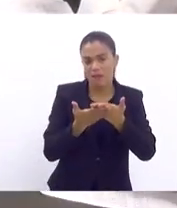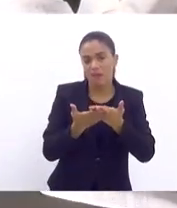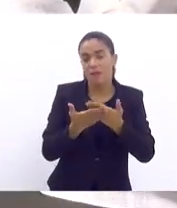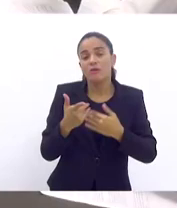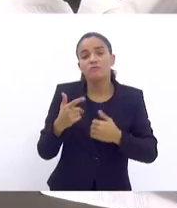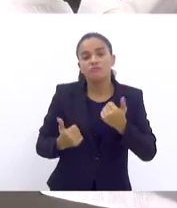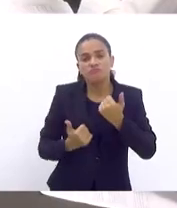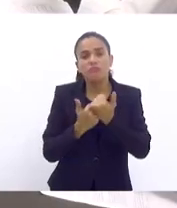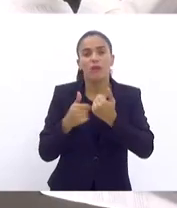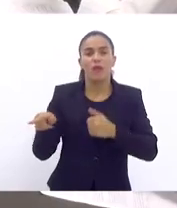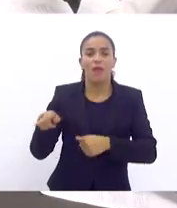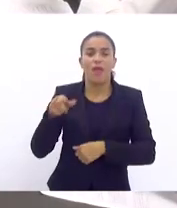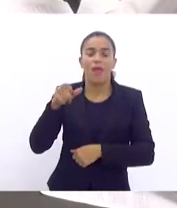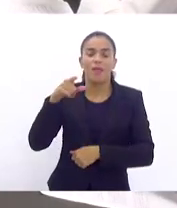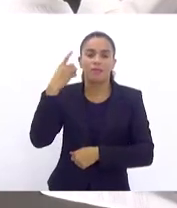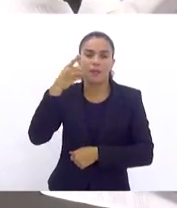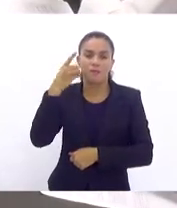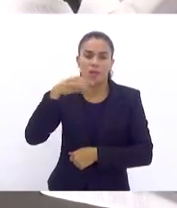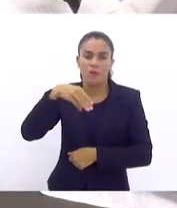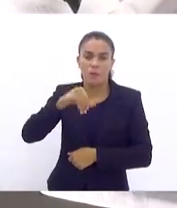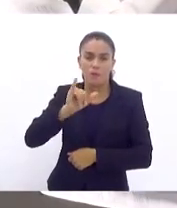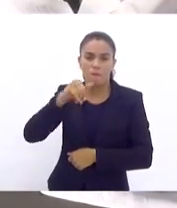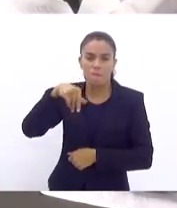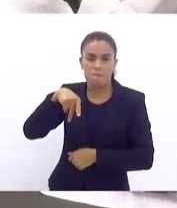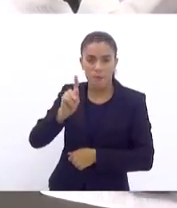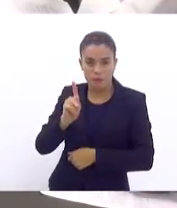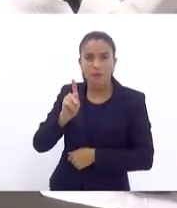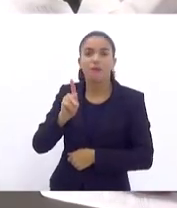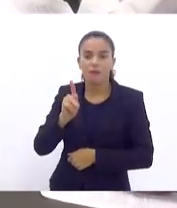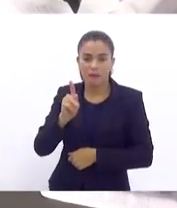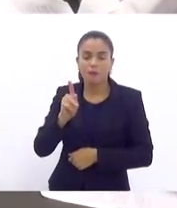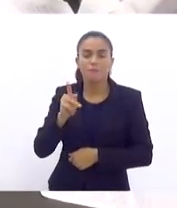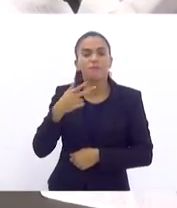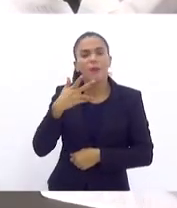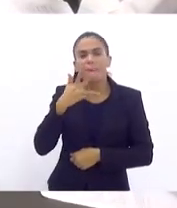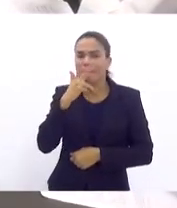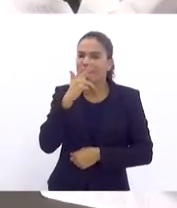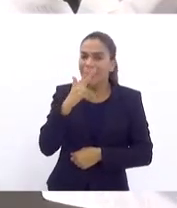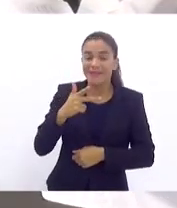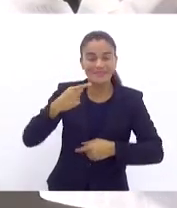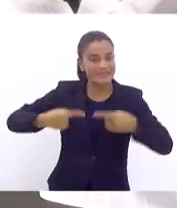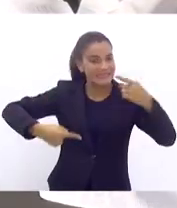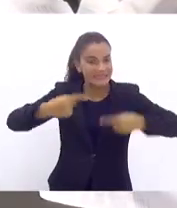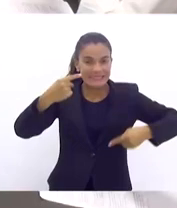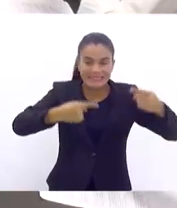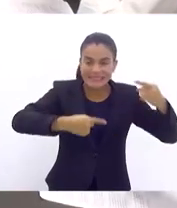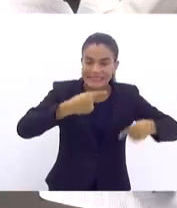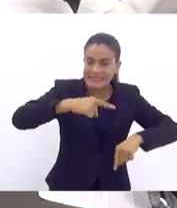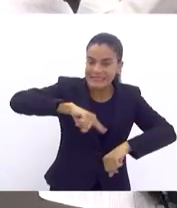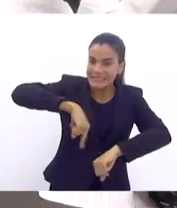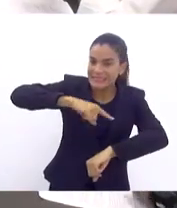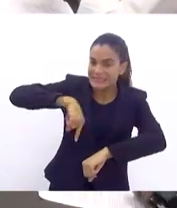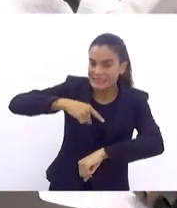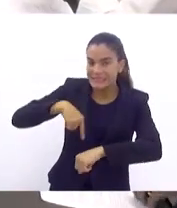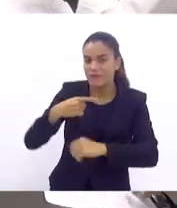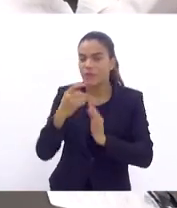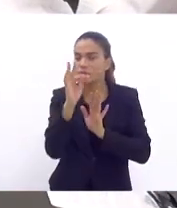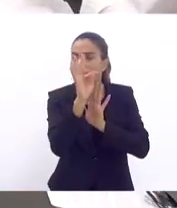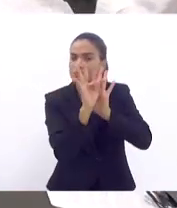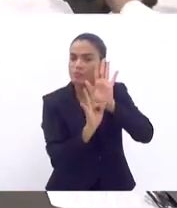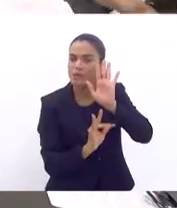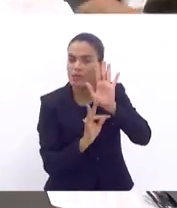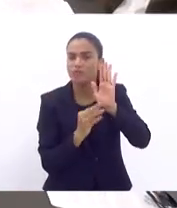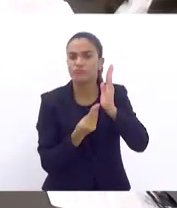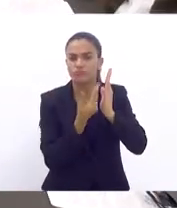falou eu acho que a gente conseguiu o fruto da discussão Ampla aqui que tomou o tempo inteiro dessa ccj foi chegar num texto que